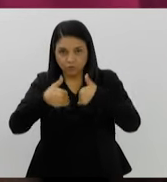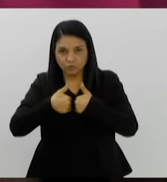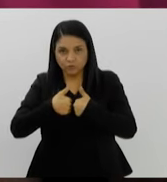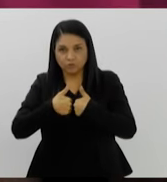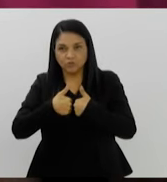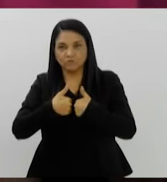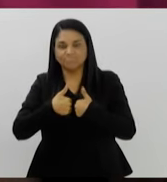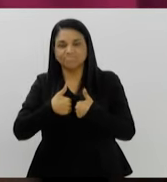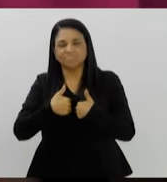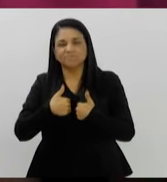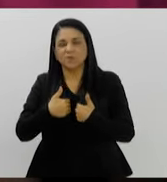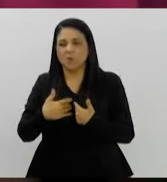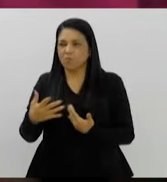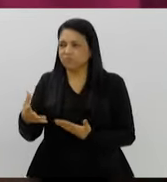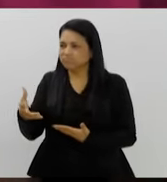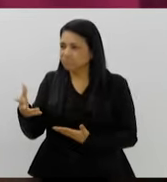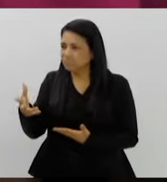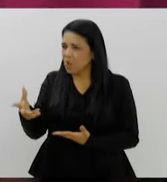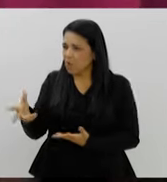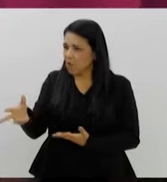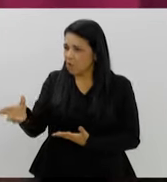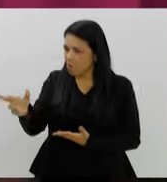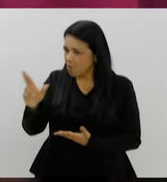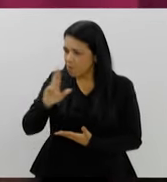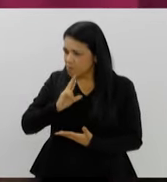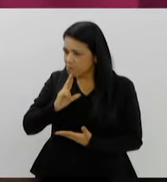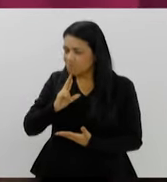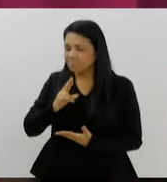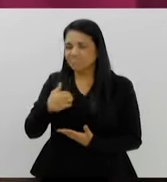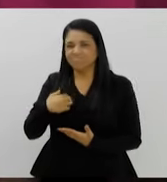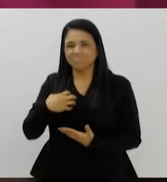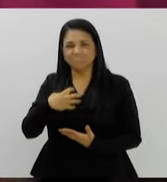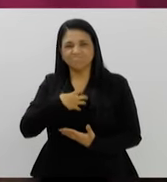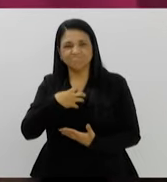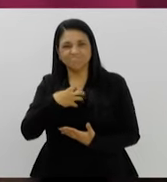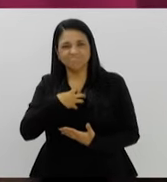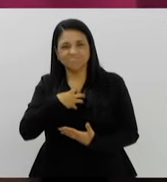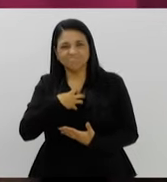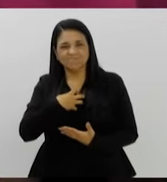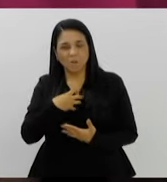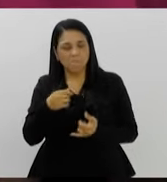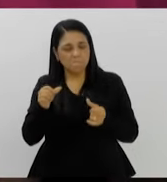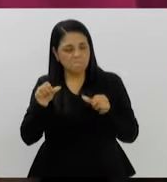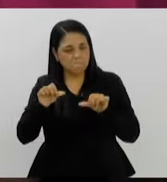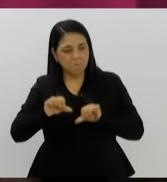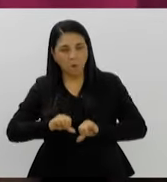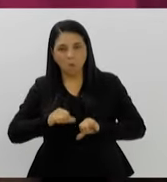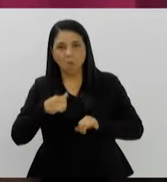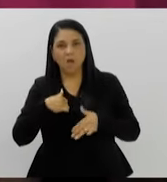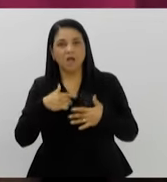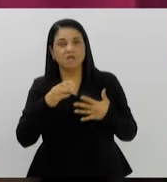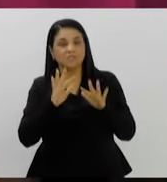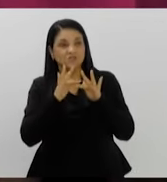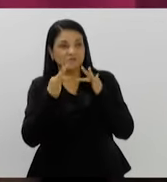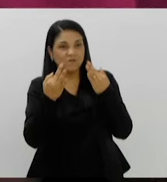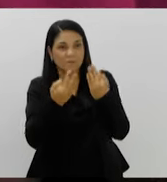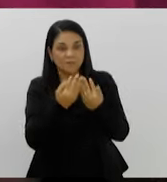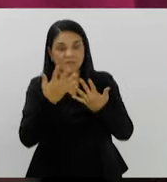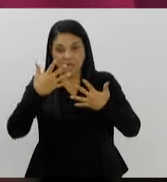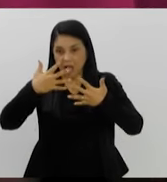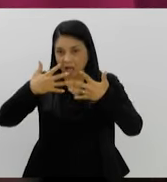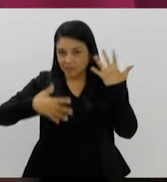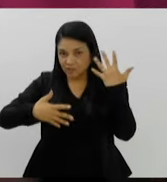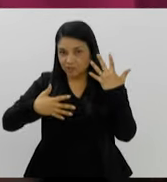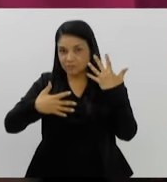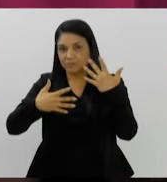com muita decepção e acredito que todas as famílias atípicas e não atípicas